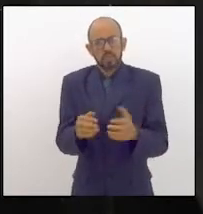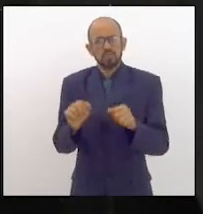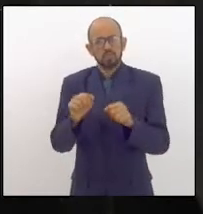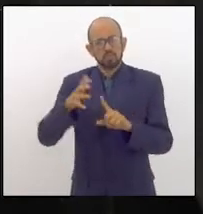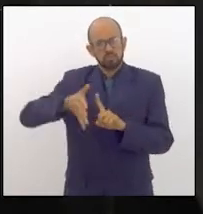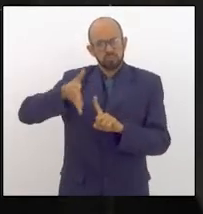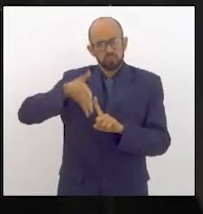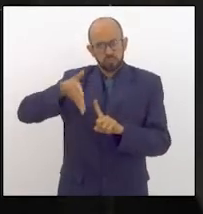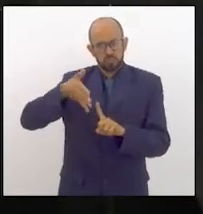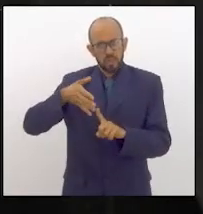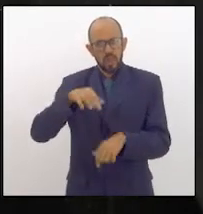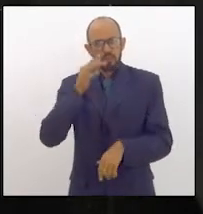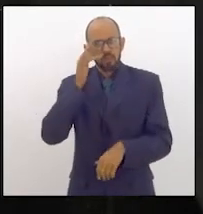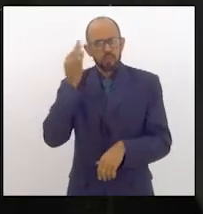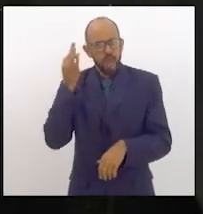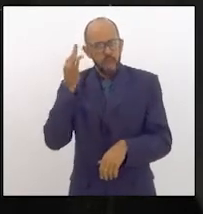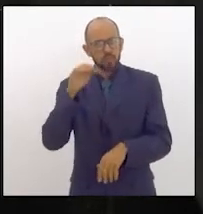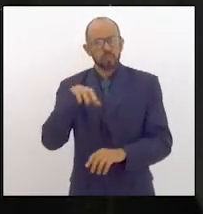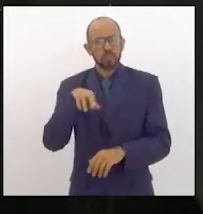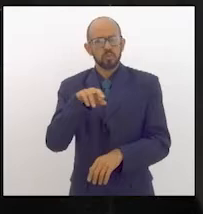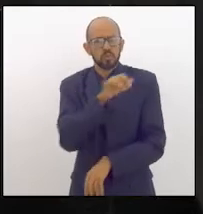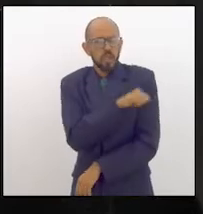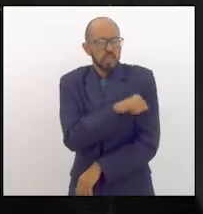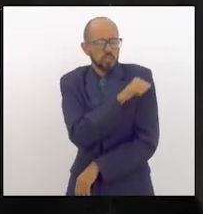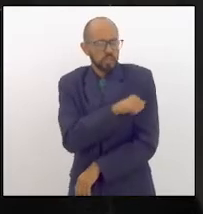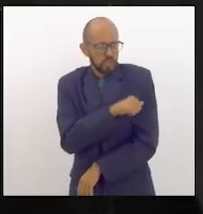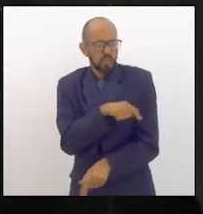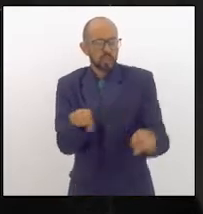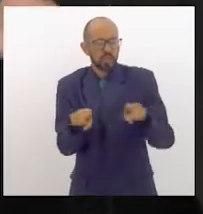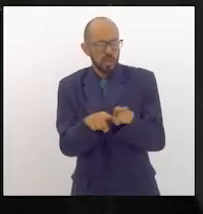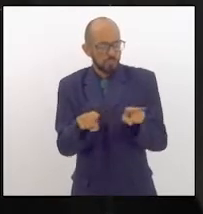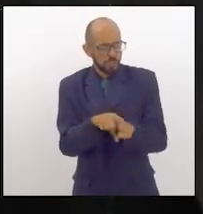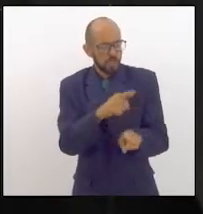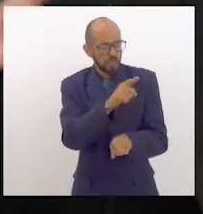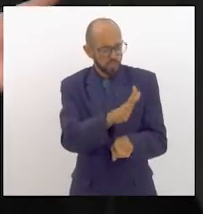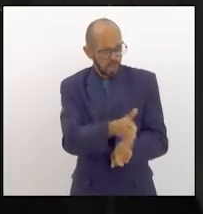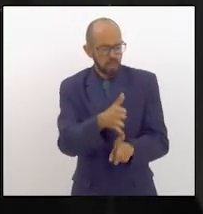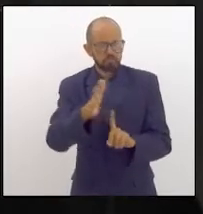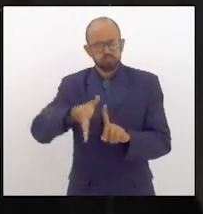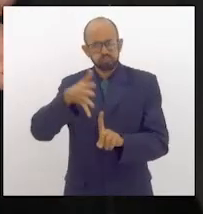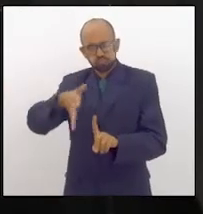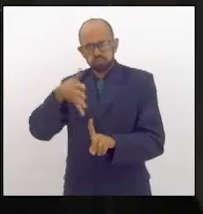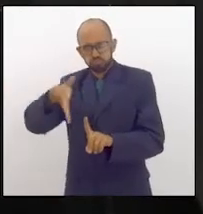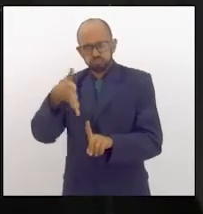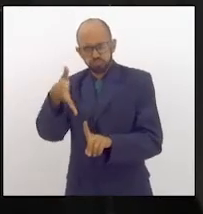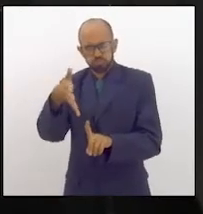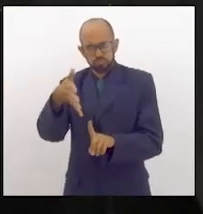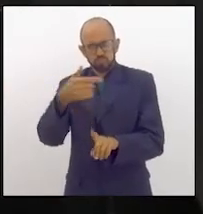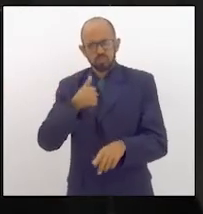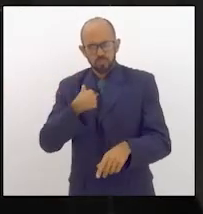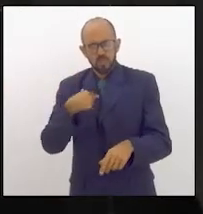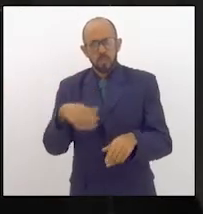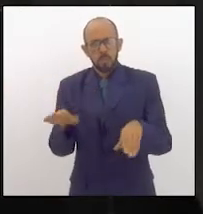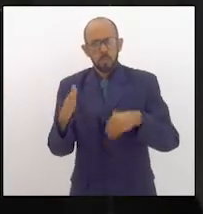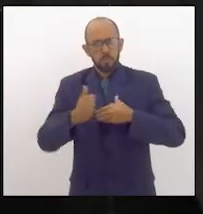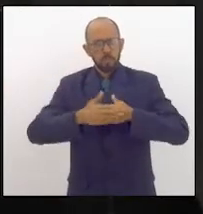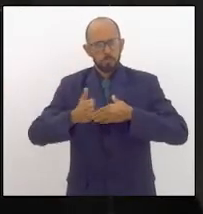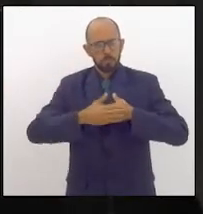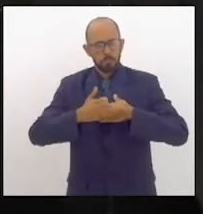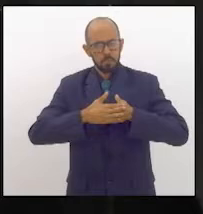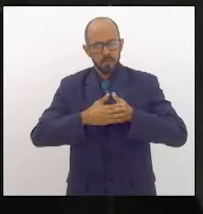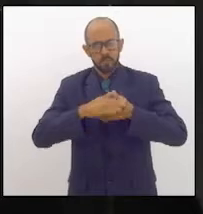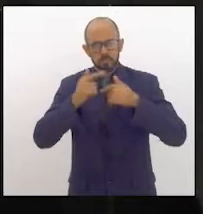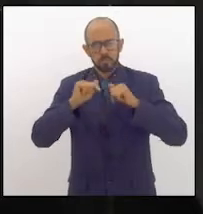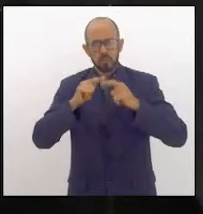Renato e Rejane já entendi eram uma direção que eu endosso também né porque não dá para fazer demagogia aqui eu mesmo critiquei quando